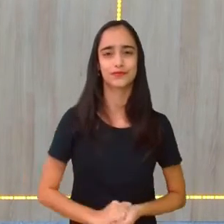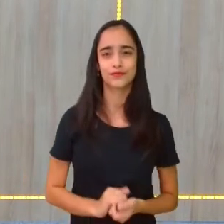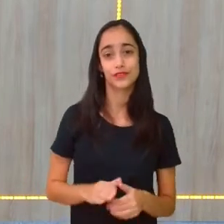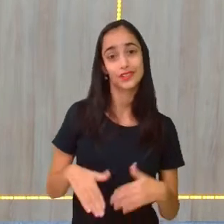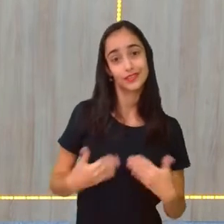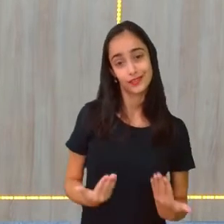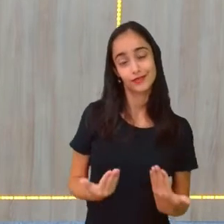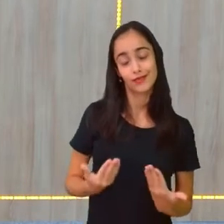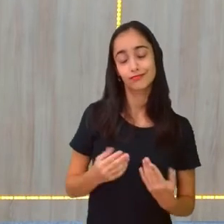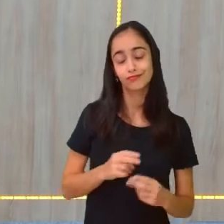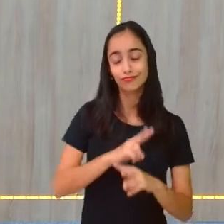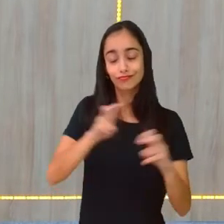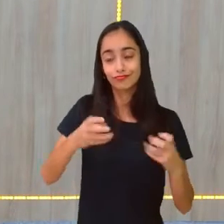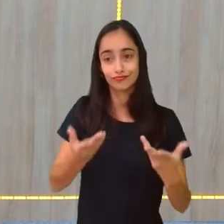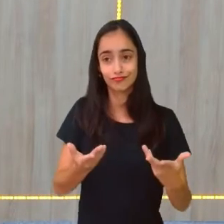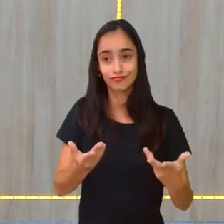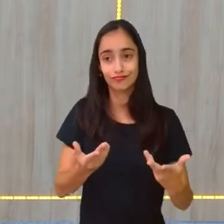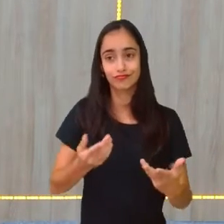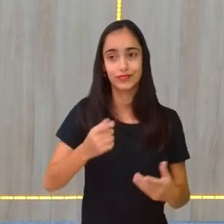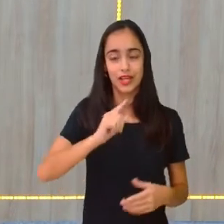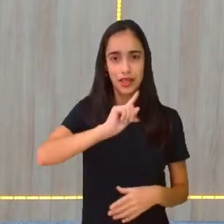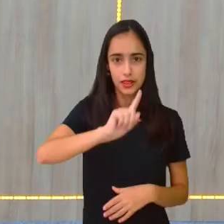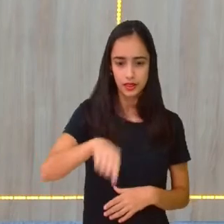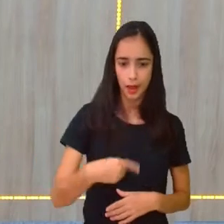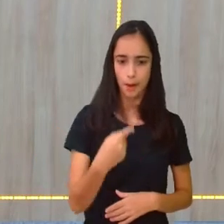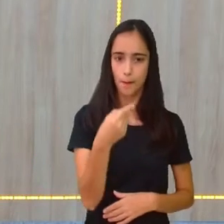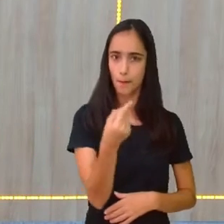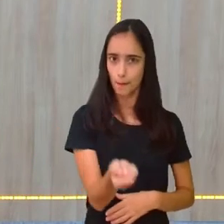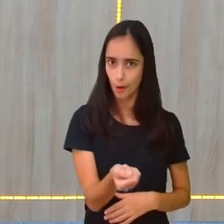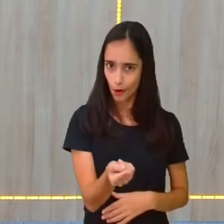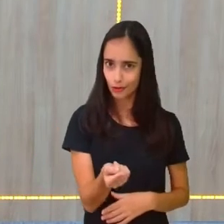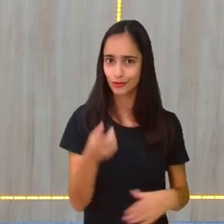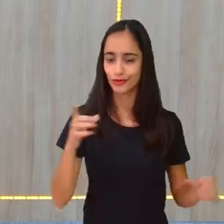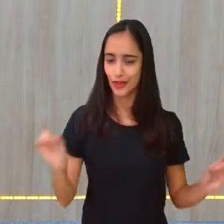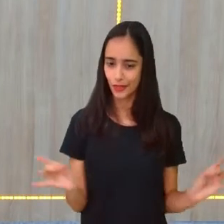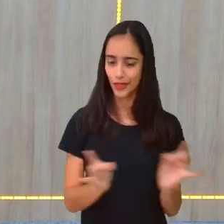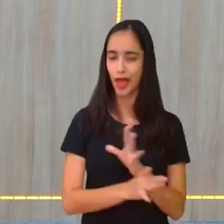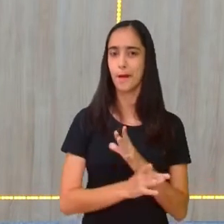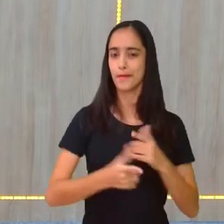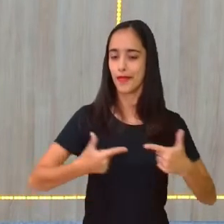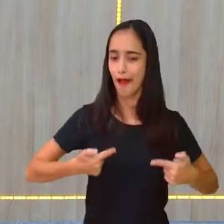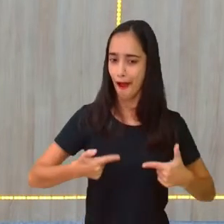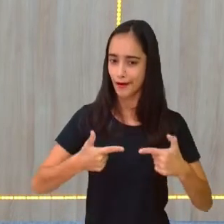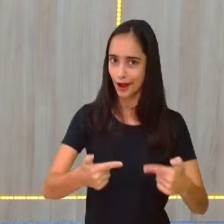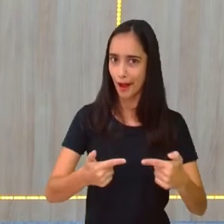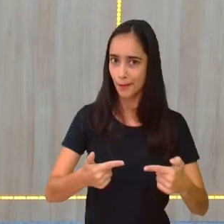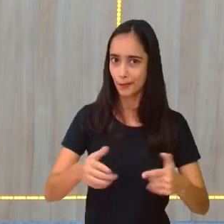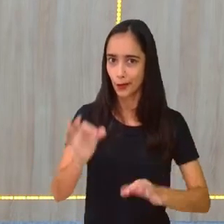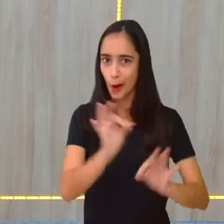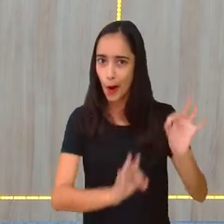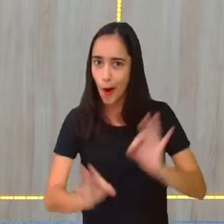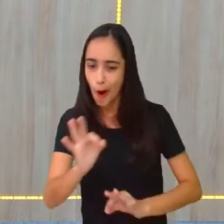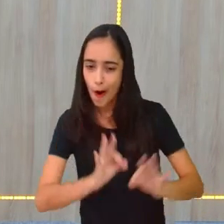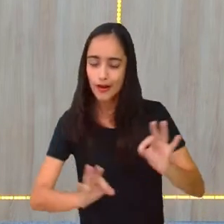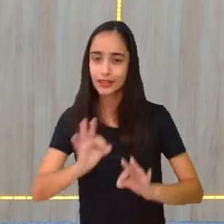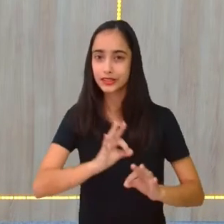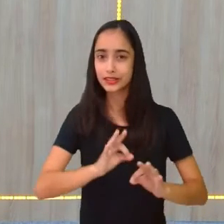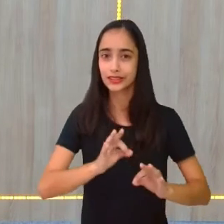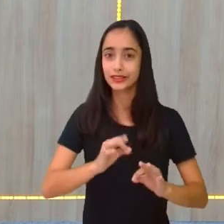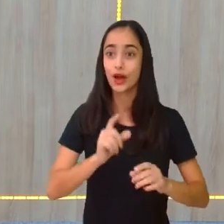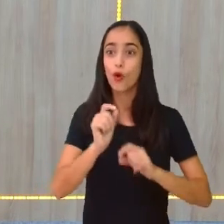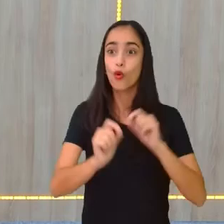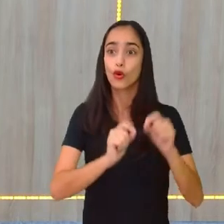nesse sentido, depois, né, de terminada a guerra, forma-se a Liga de Delos, que